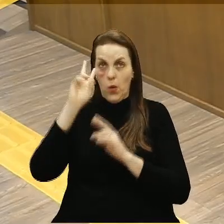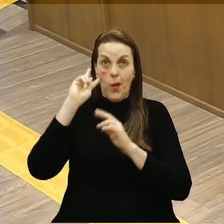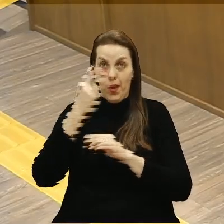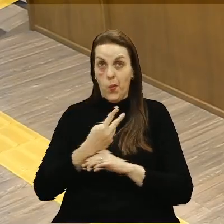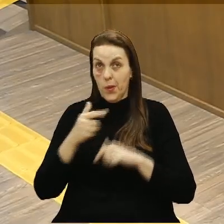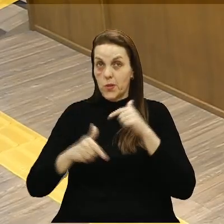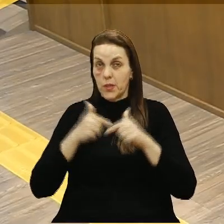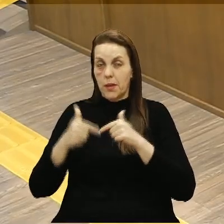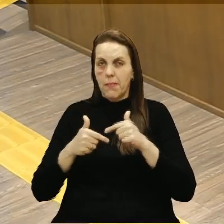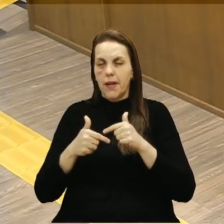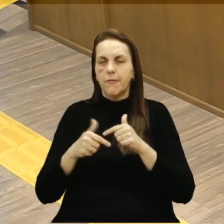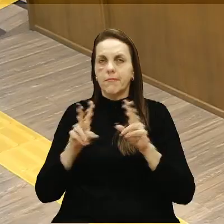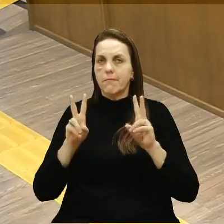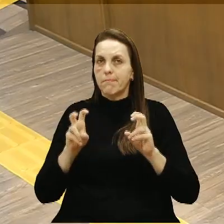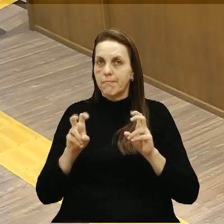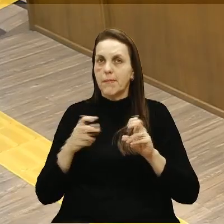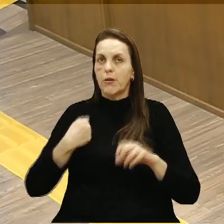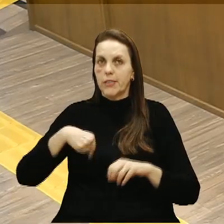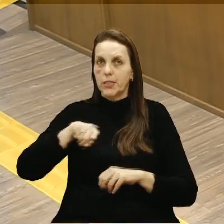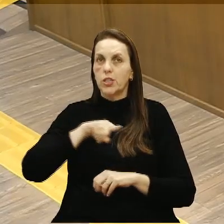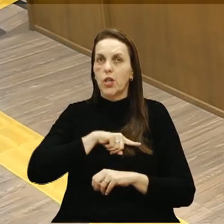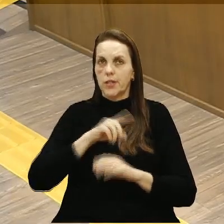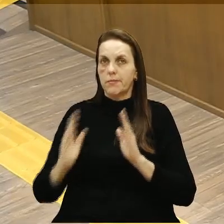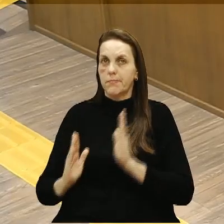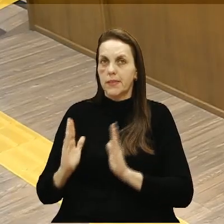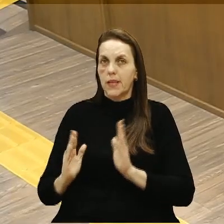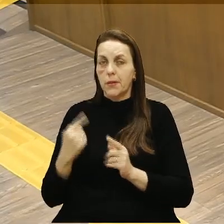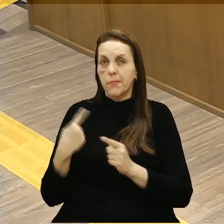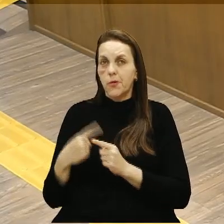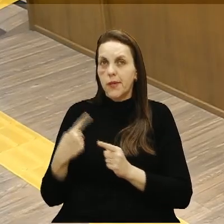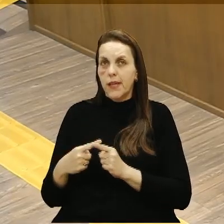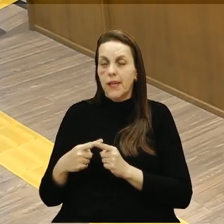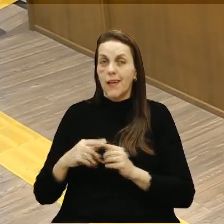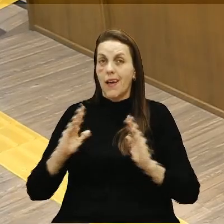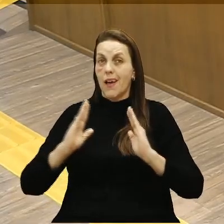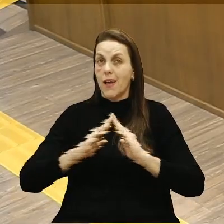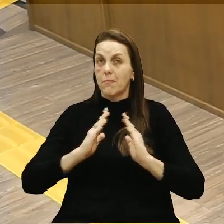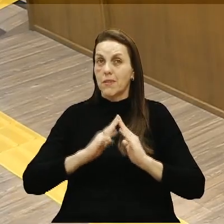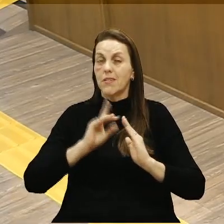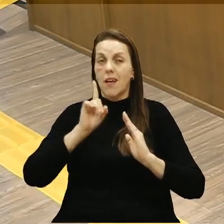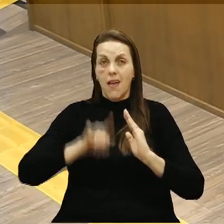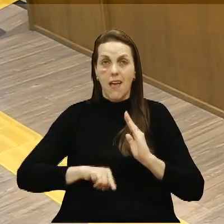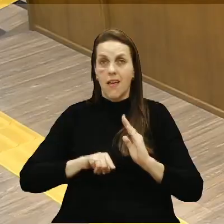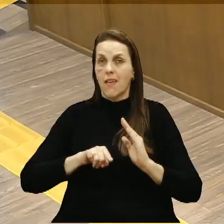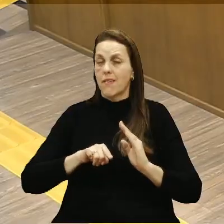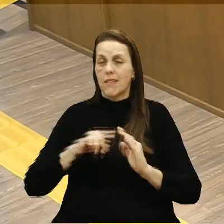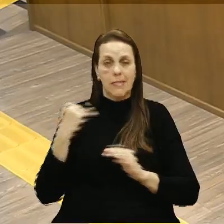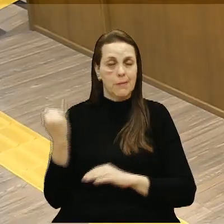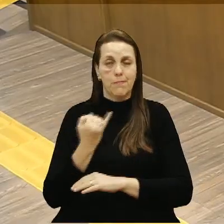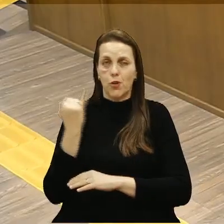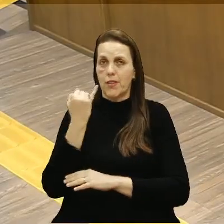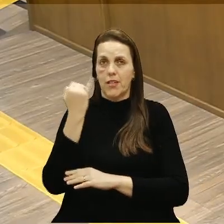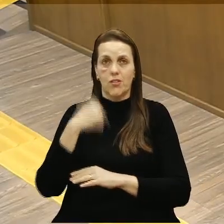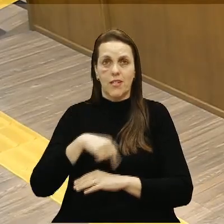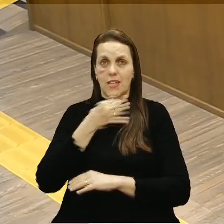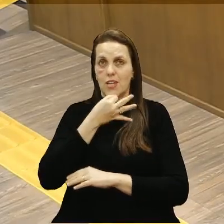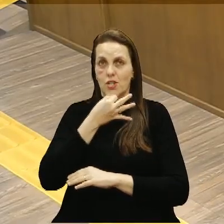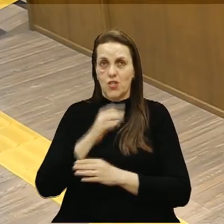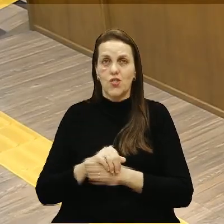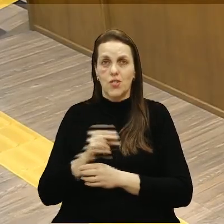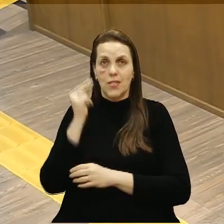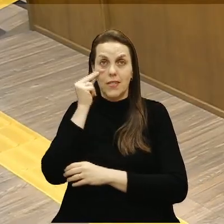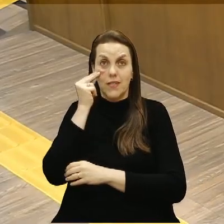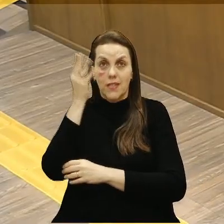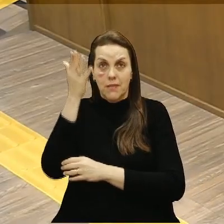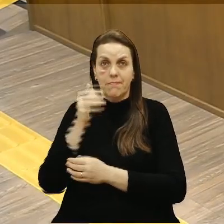foi trazida por nós, pelo nosso mandato, porque a questão habitacional, a questão de moradia para a gente é algo importantíssimo em Caxias, vereador Libardi. Tem